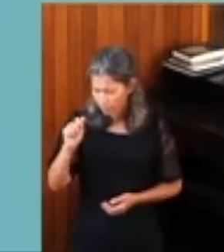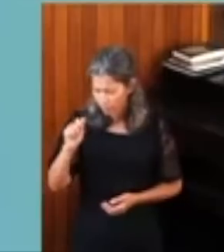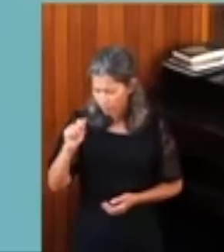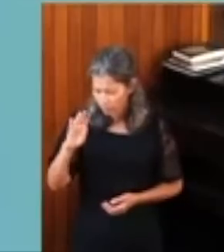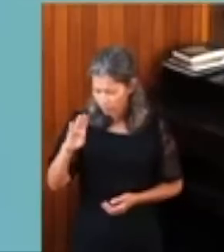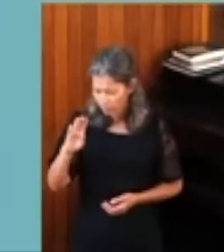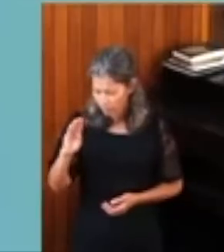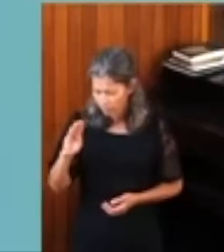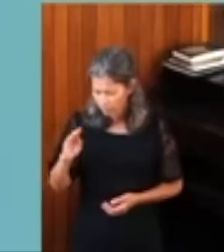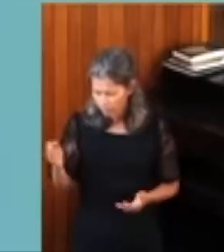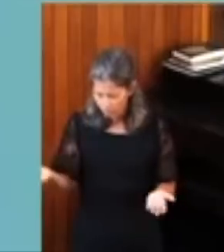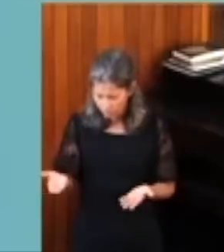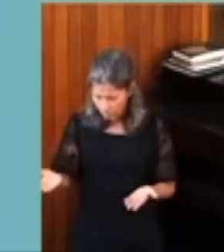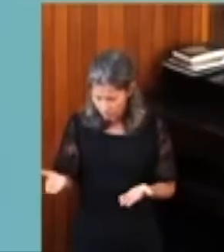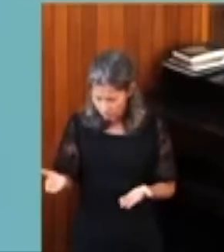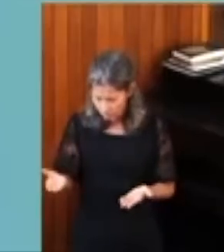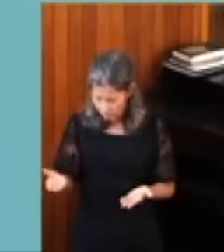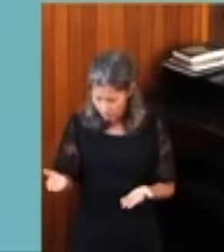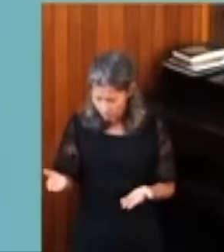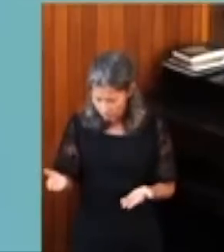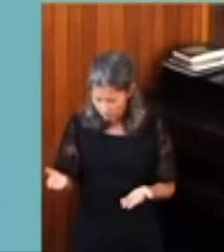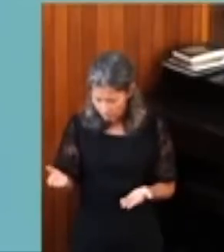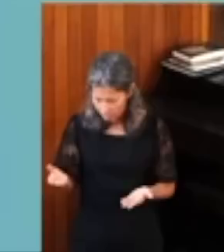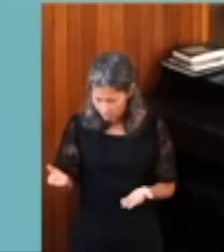11. Podemos ler?